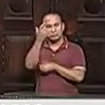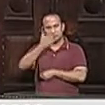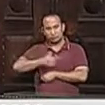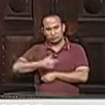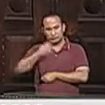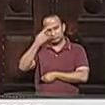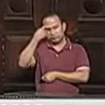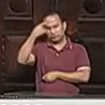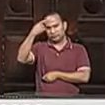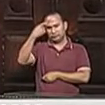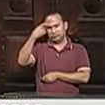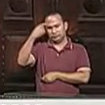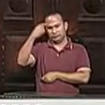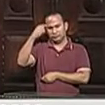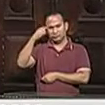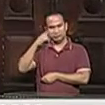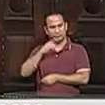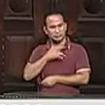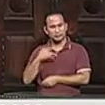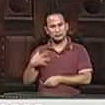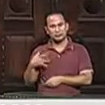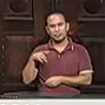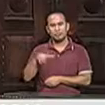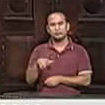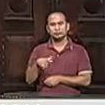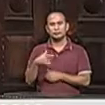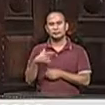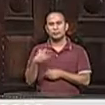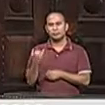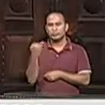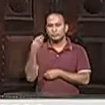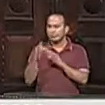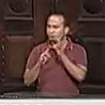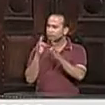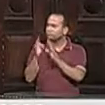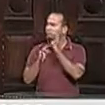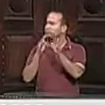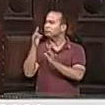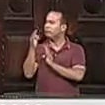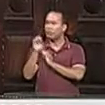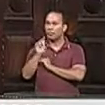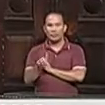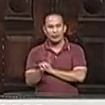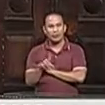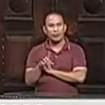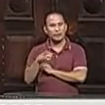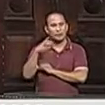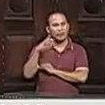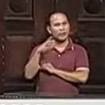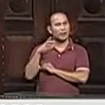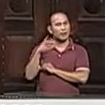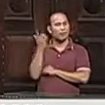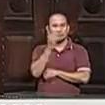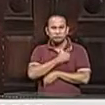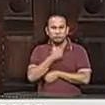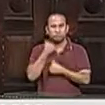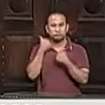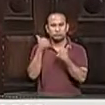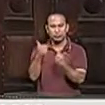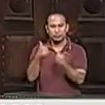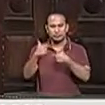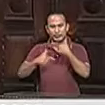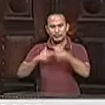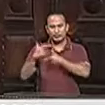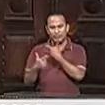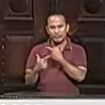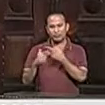é fundamental para o sucesso dos seus tratamentos, é fundamental para o sucesso do trabalho daqueles